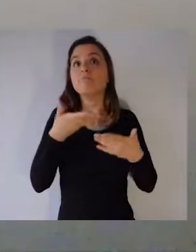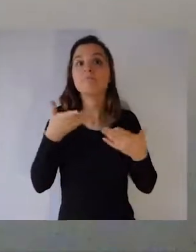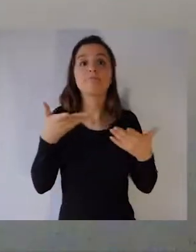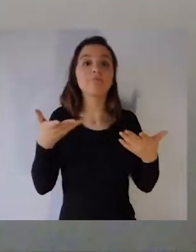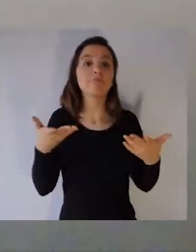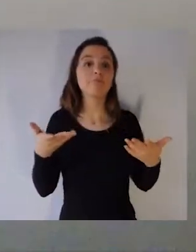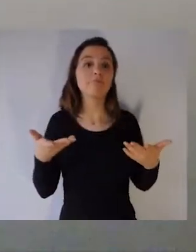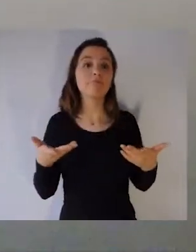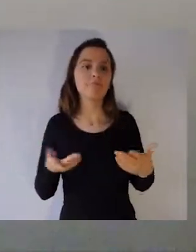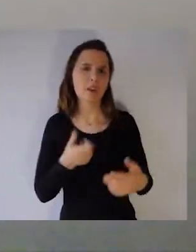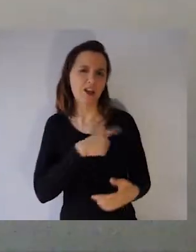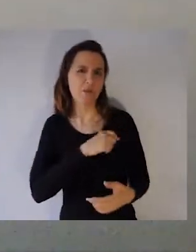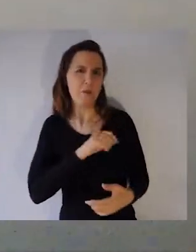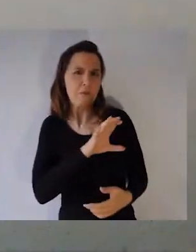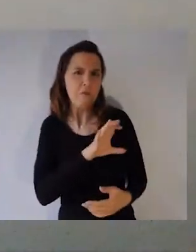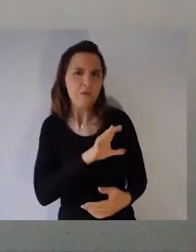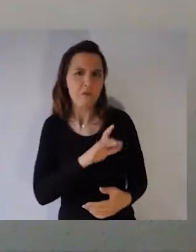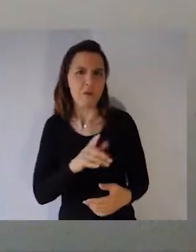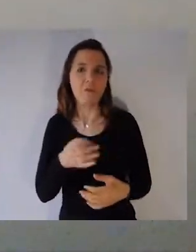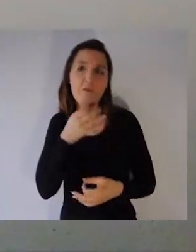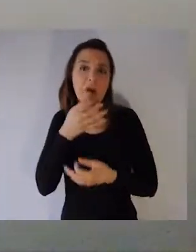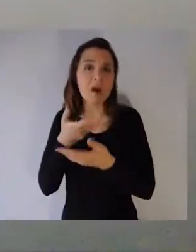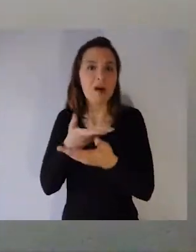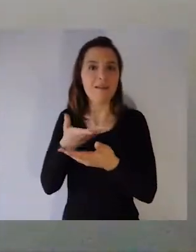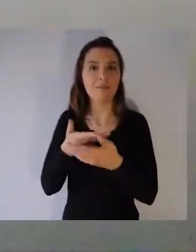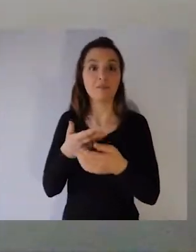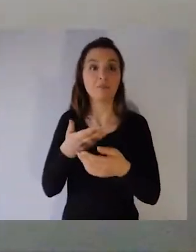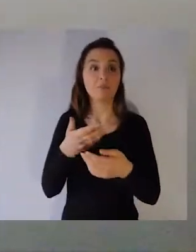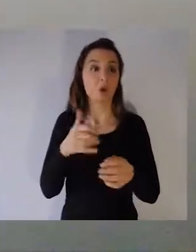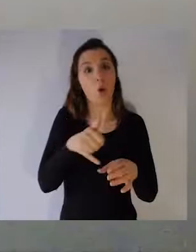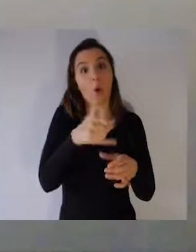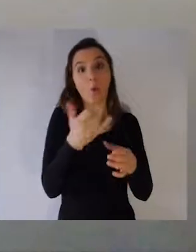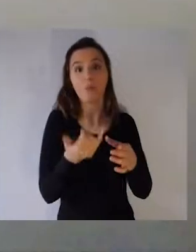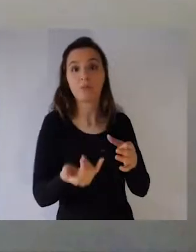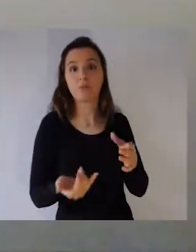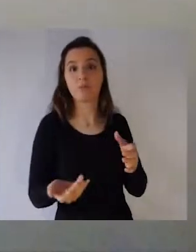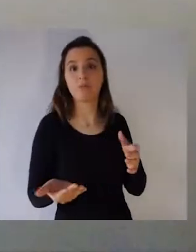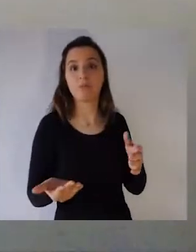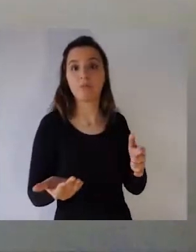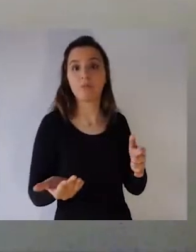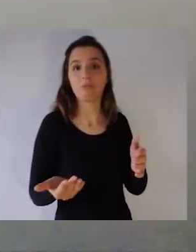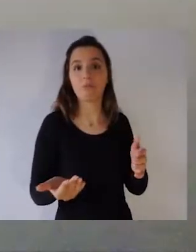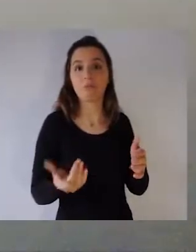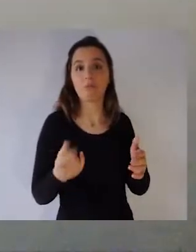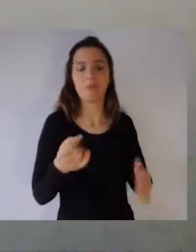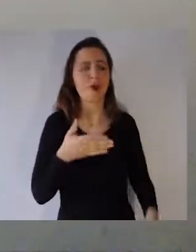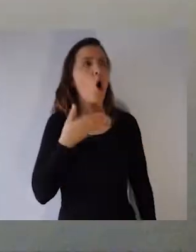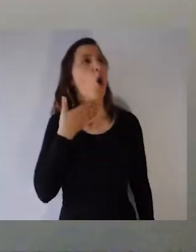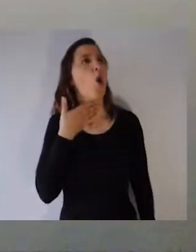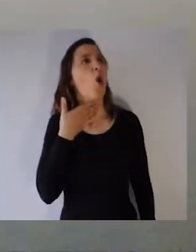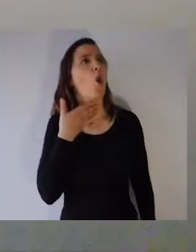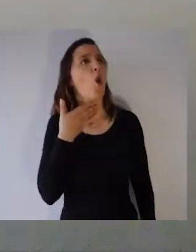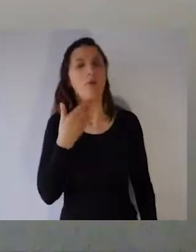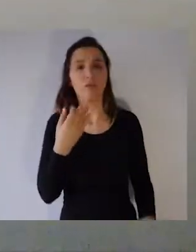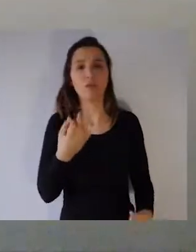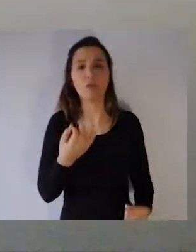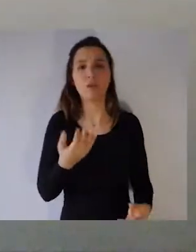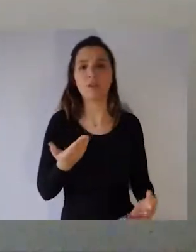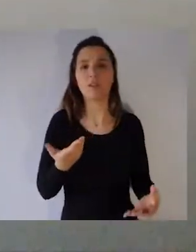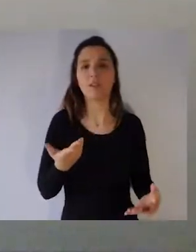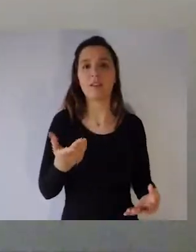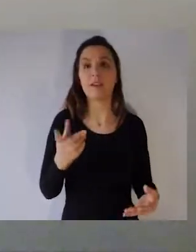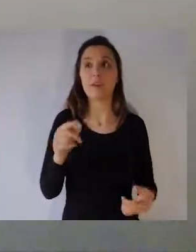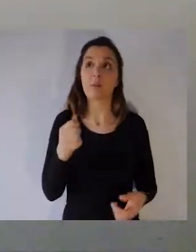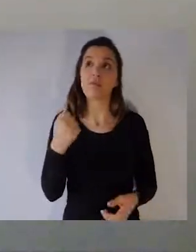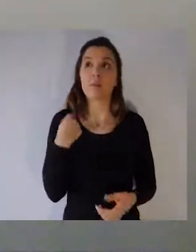Falamos vasconço e iogurte e gargarejo